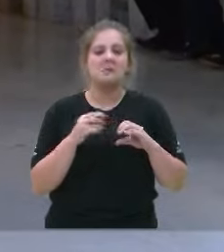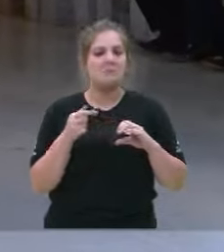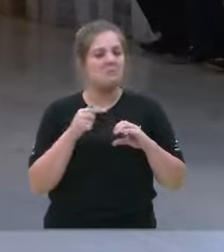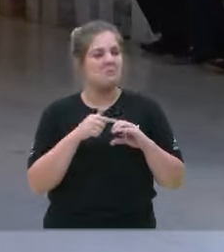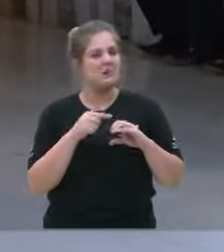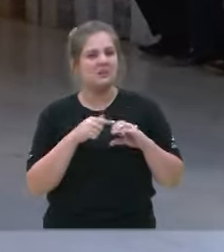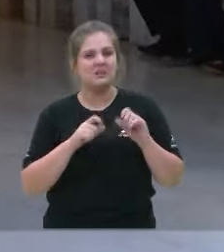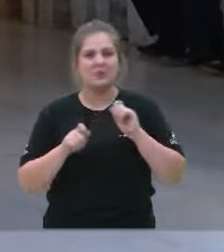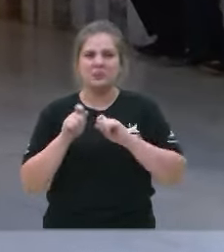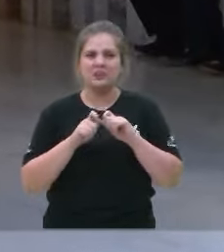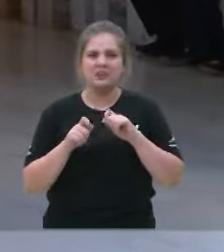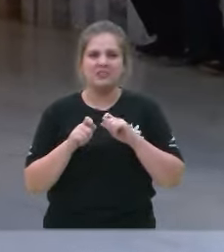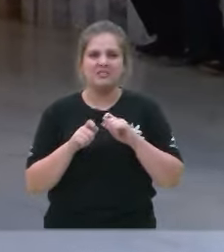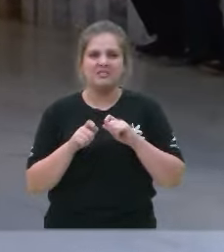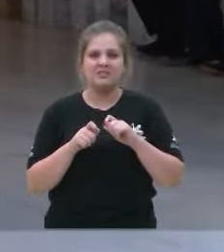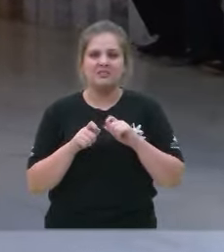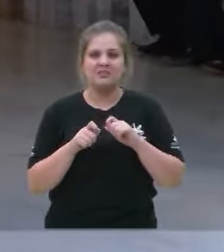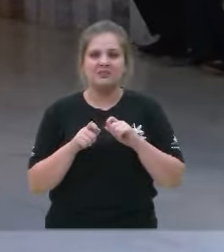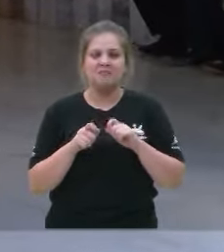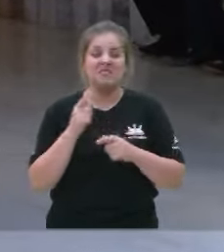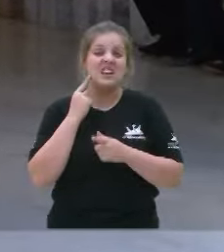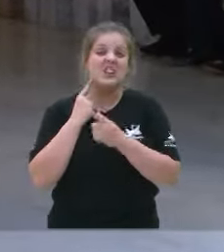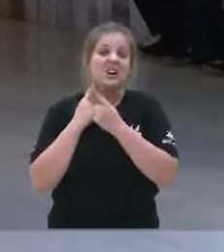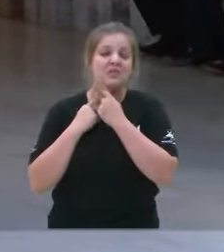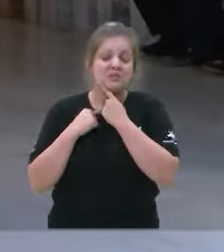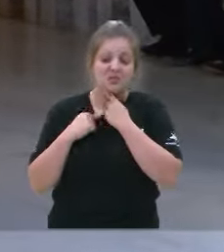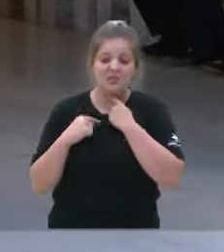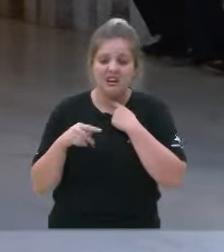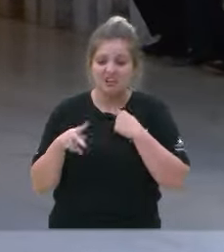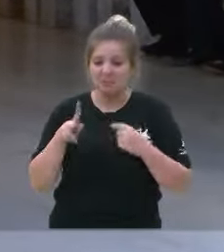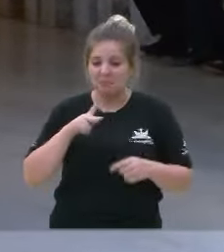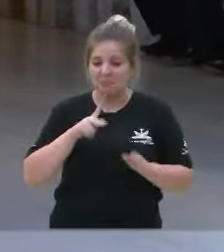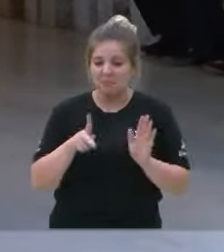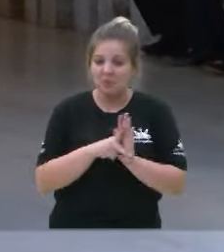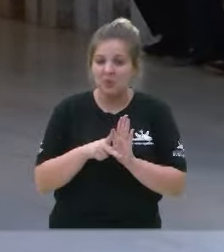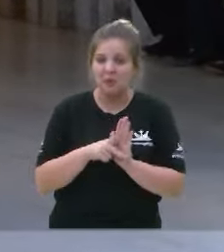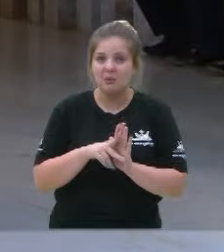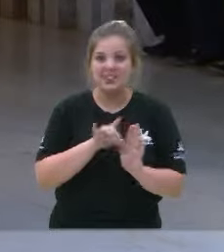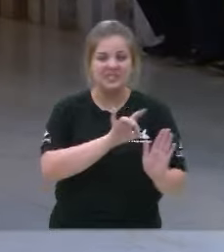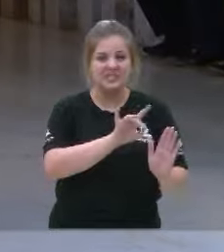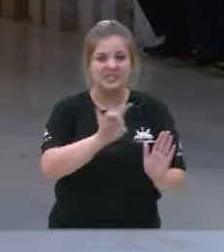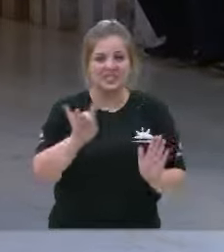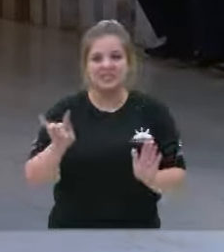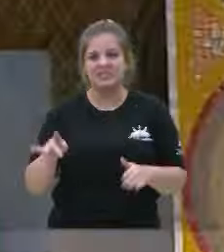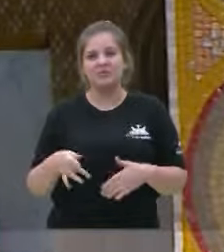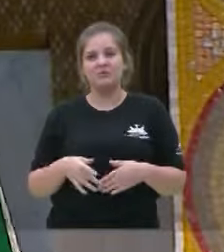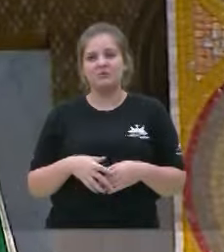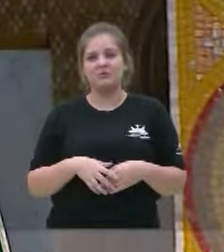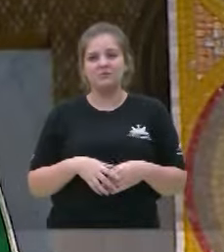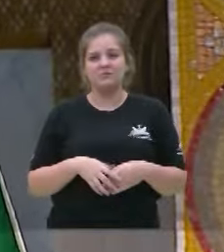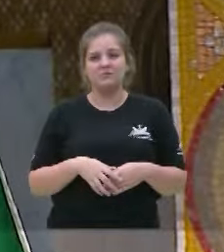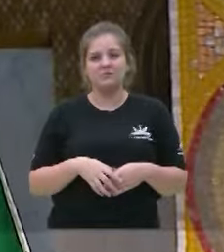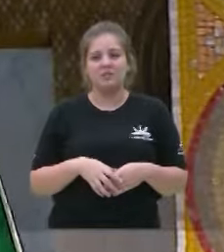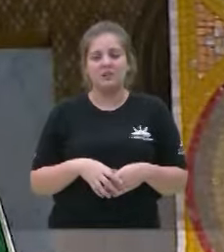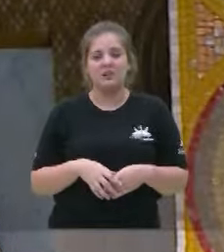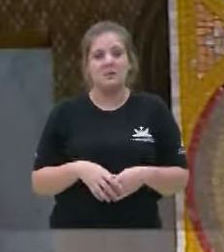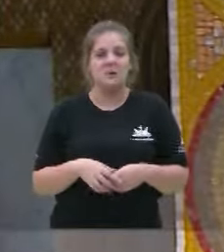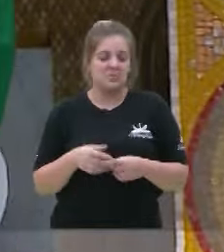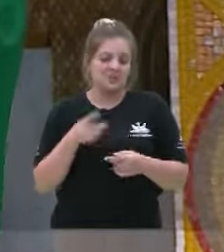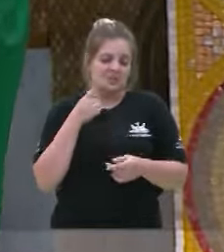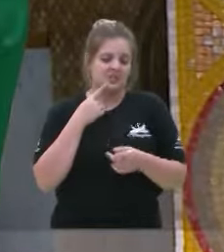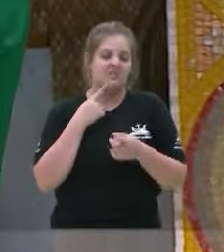indiferença é as vontades próprias é os próprios